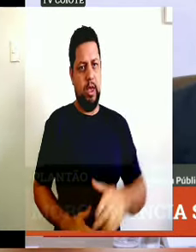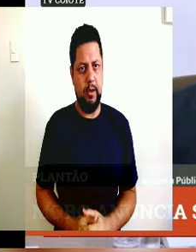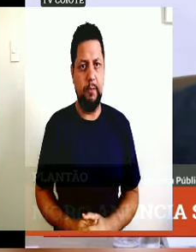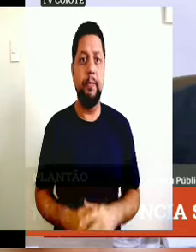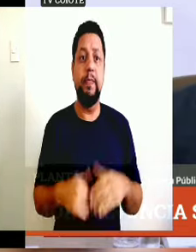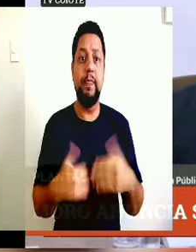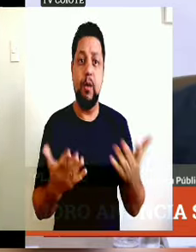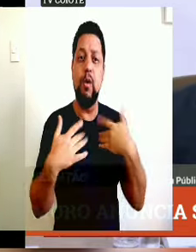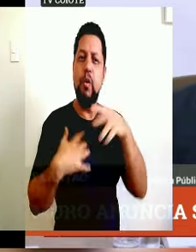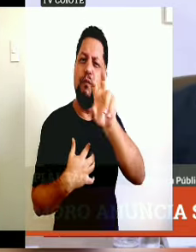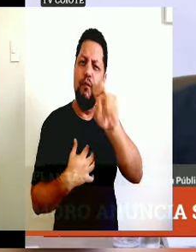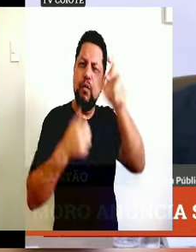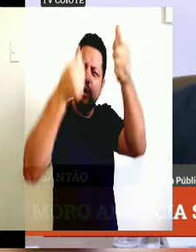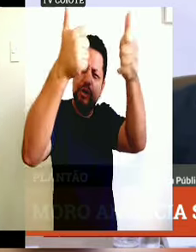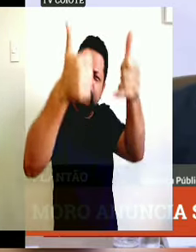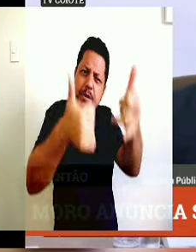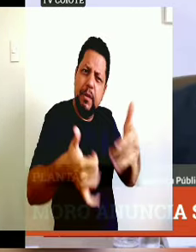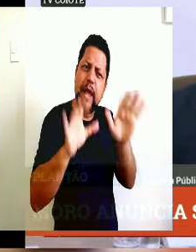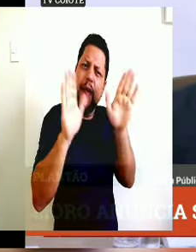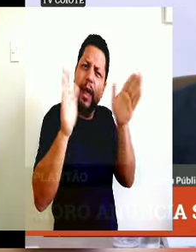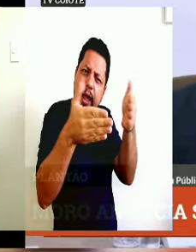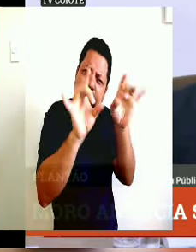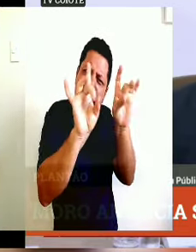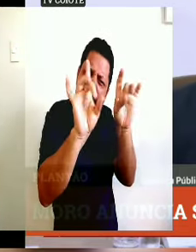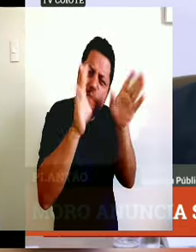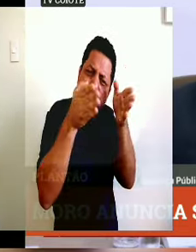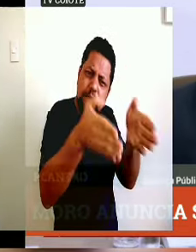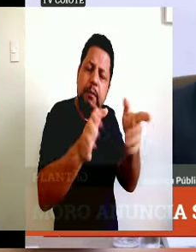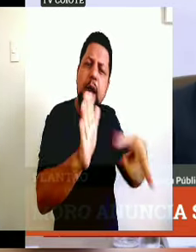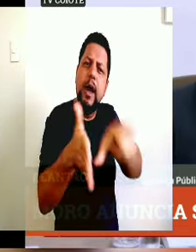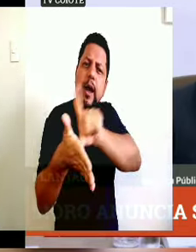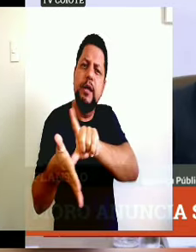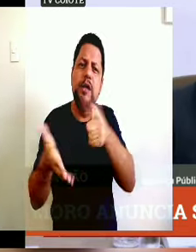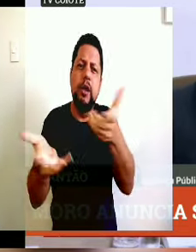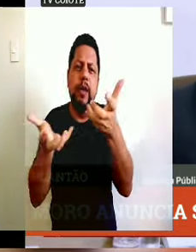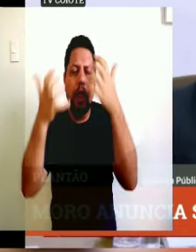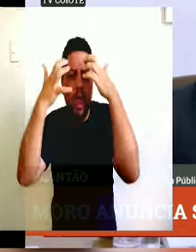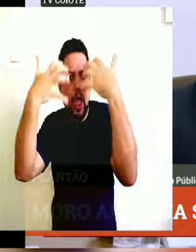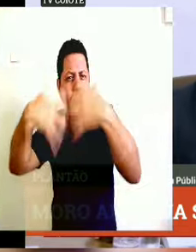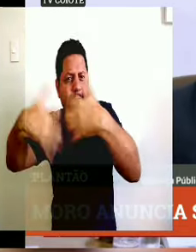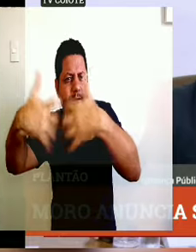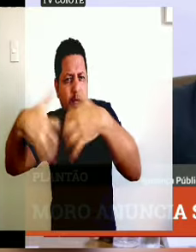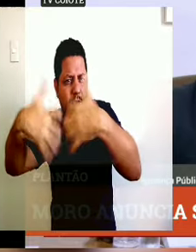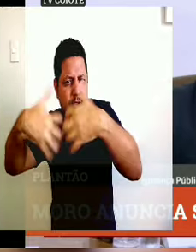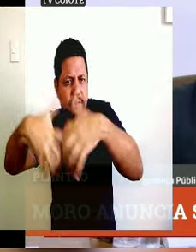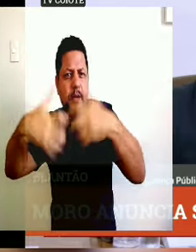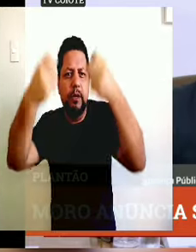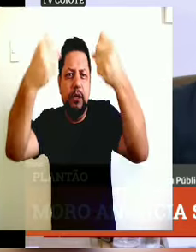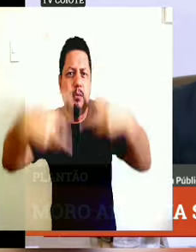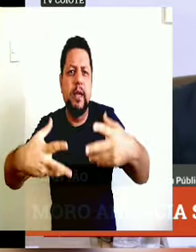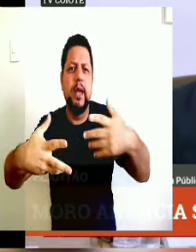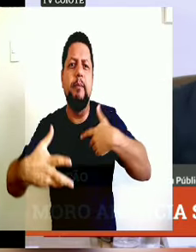assunto específico, eu queria fazer só algumas reflexões gerais para poder justificar minhas decisões.